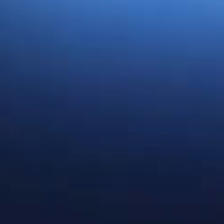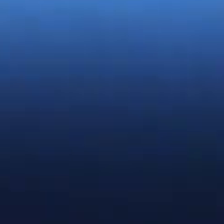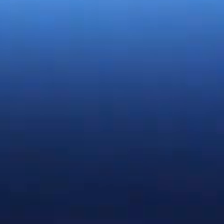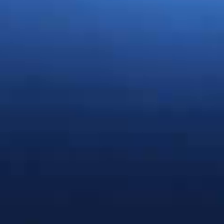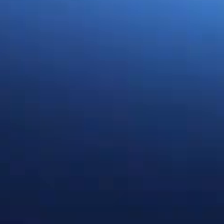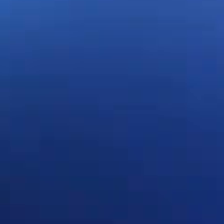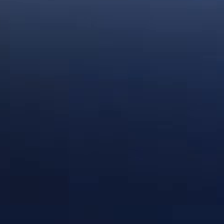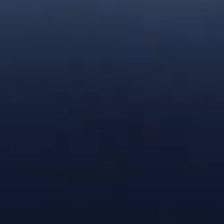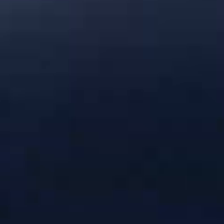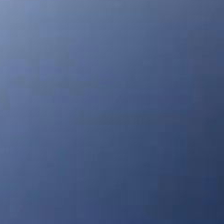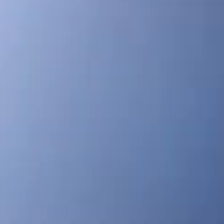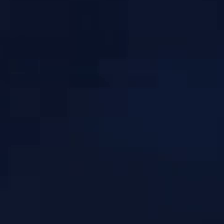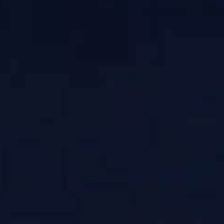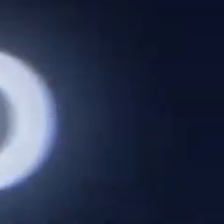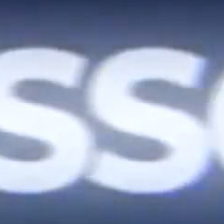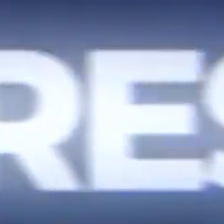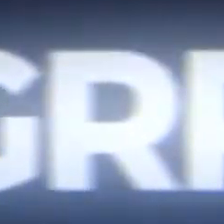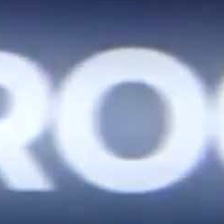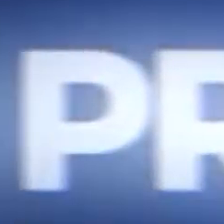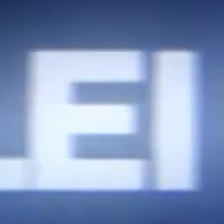E aí